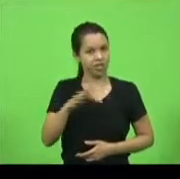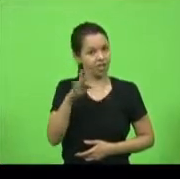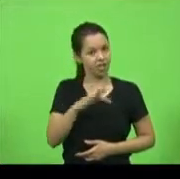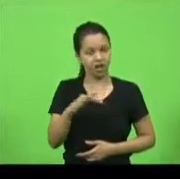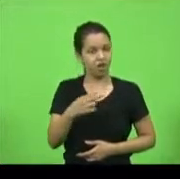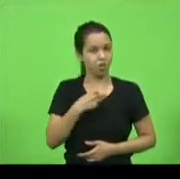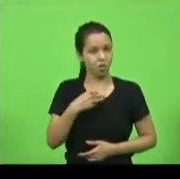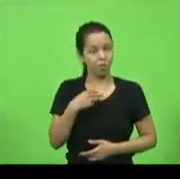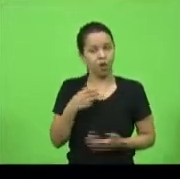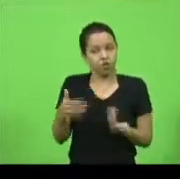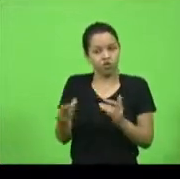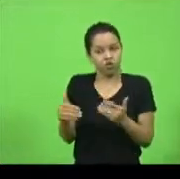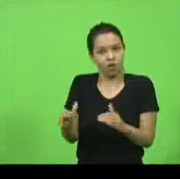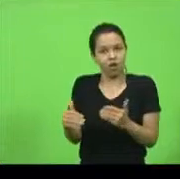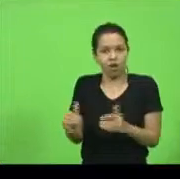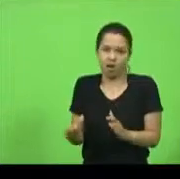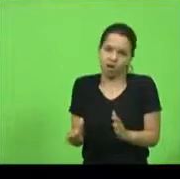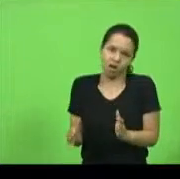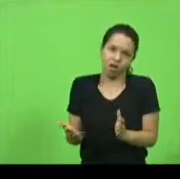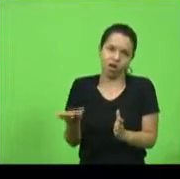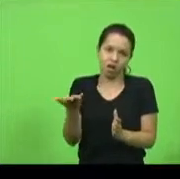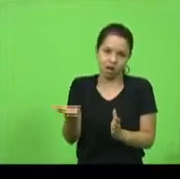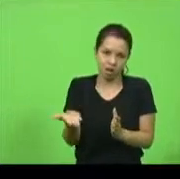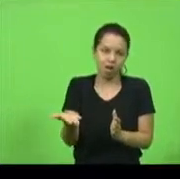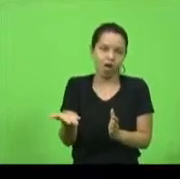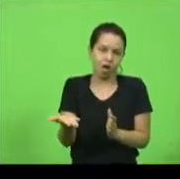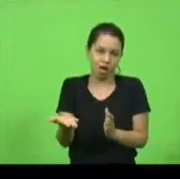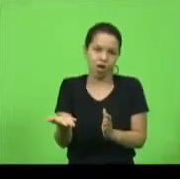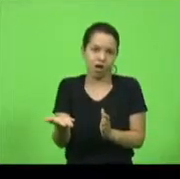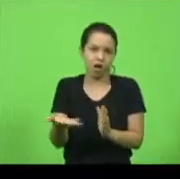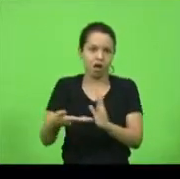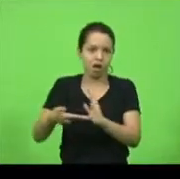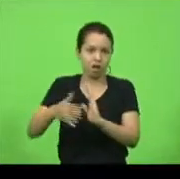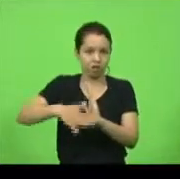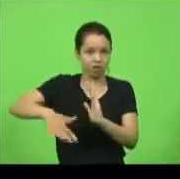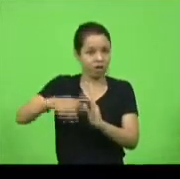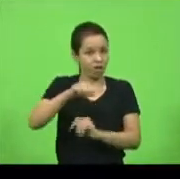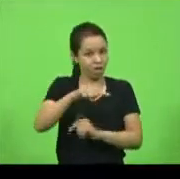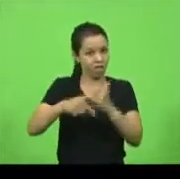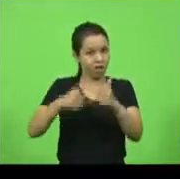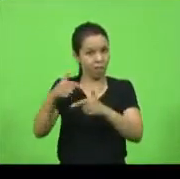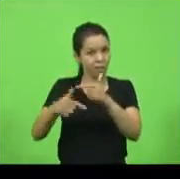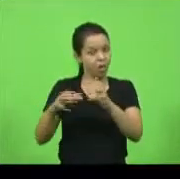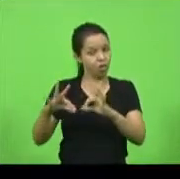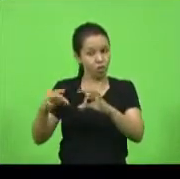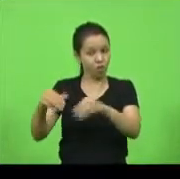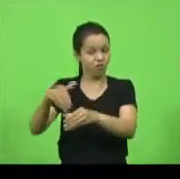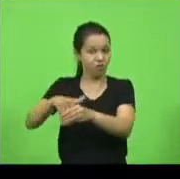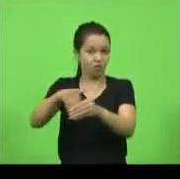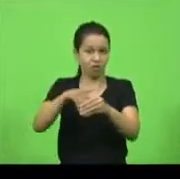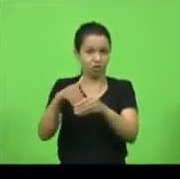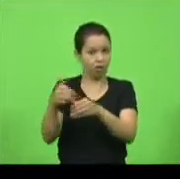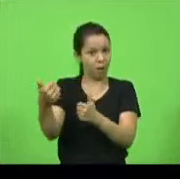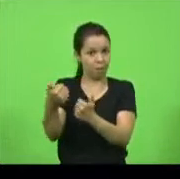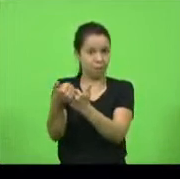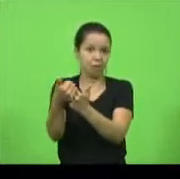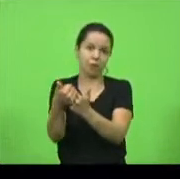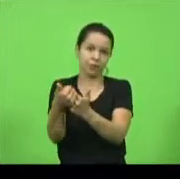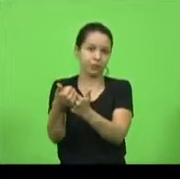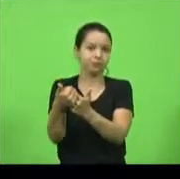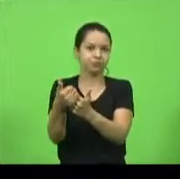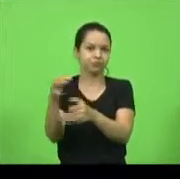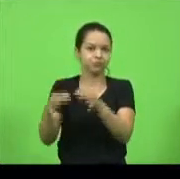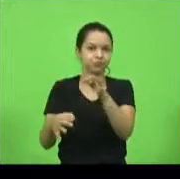que a casa onde o deputado federal atua amplamente votou e apoiou o judiciário. Em segundo